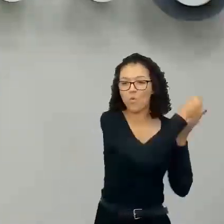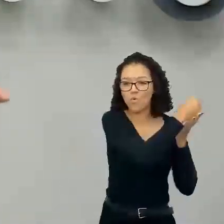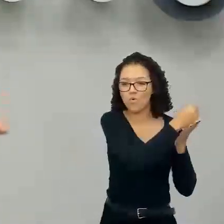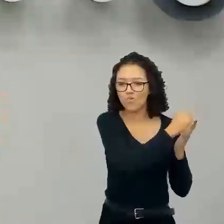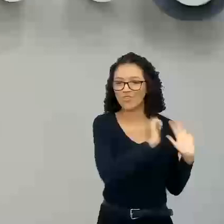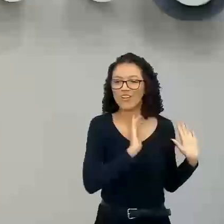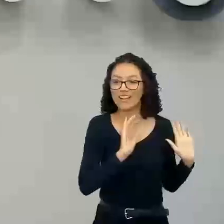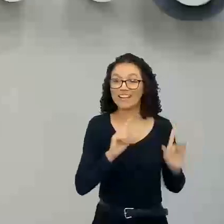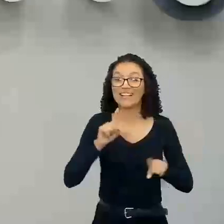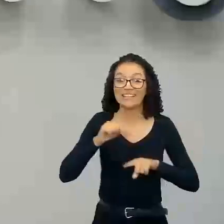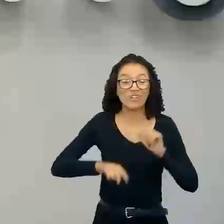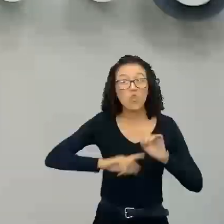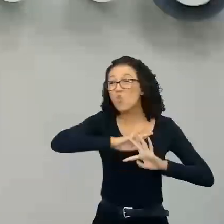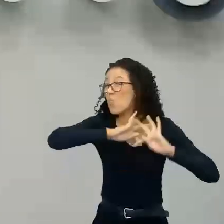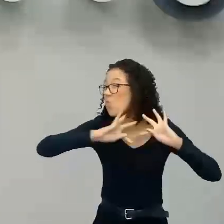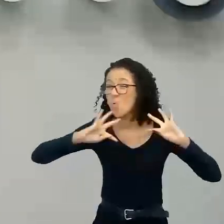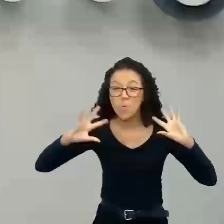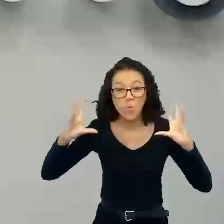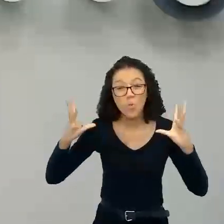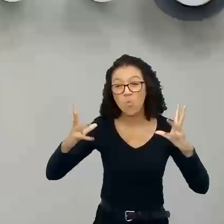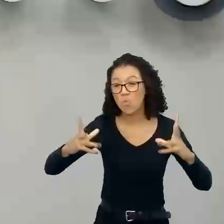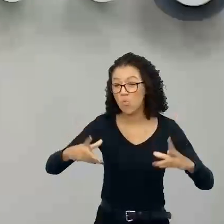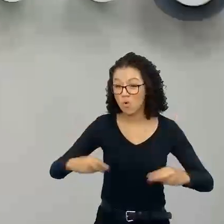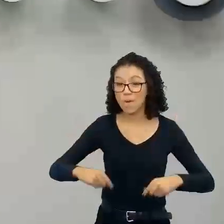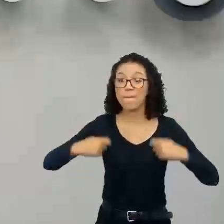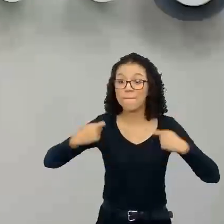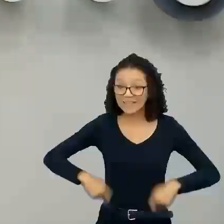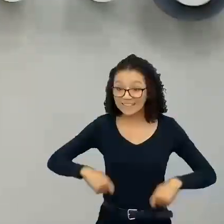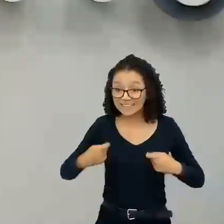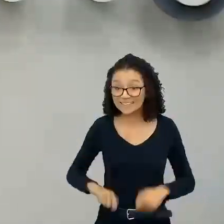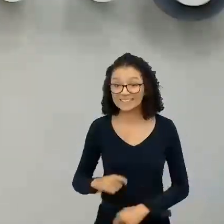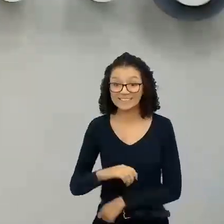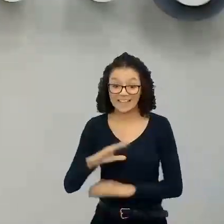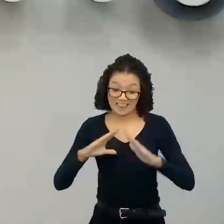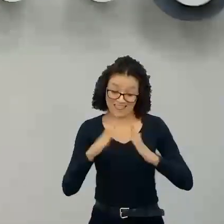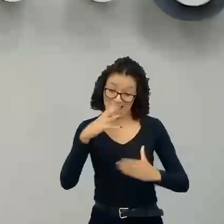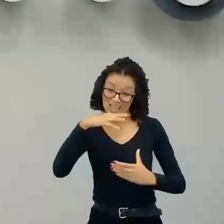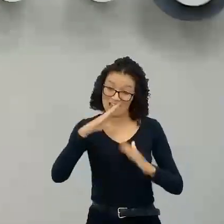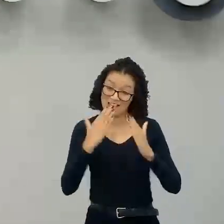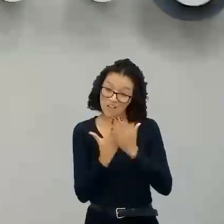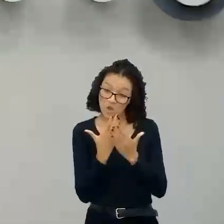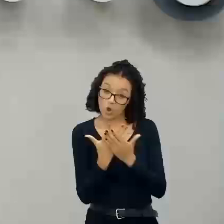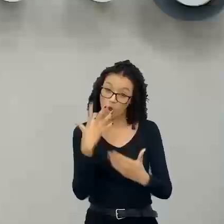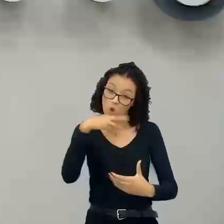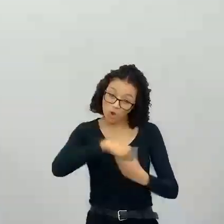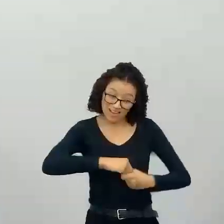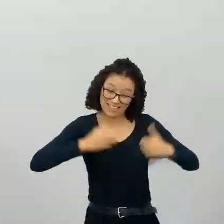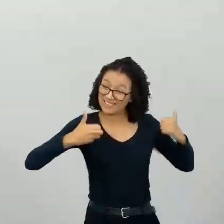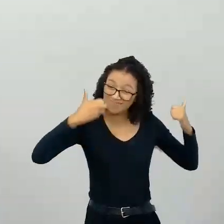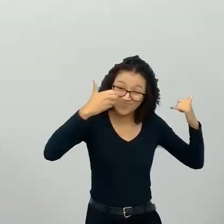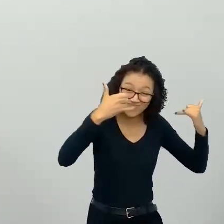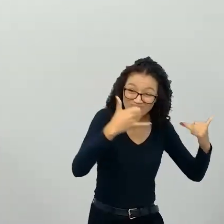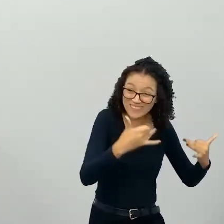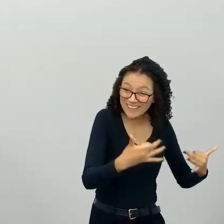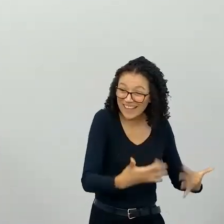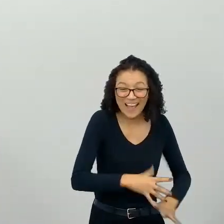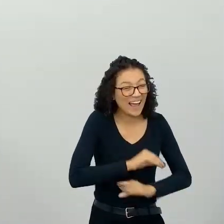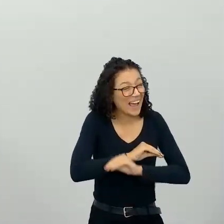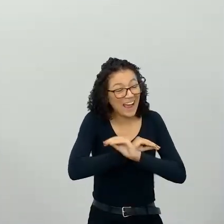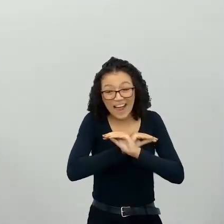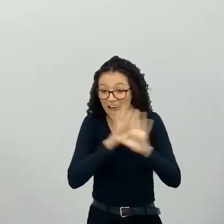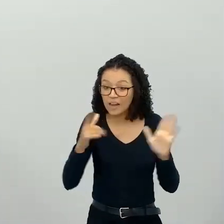as dimensões da violência, elas devem ser trabalhadas, né, com o estudante do ensino médio já de uma forma